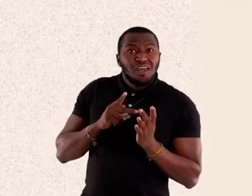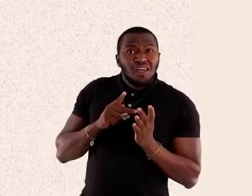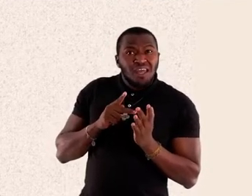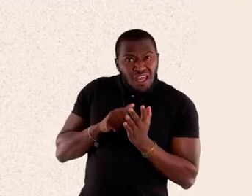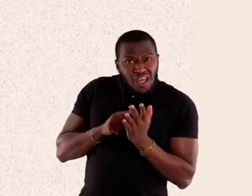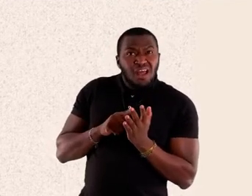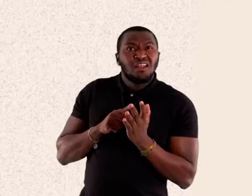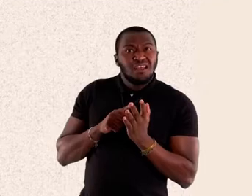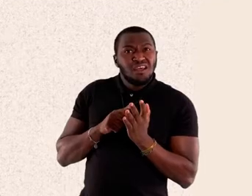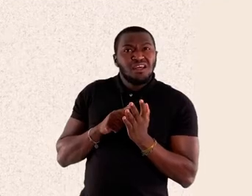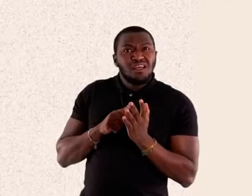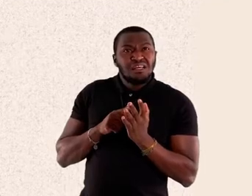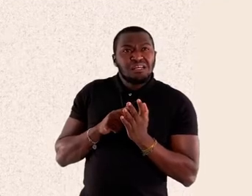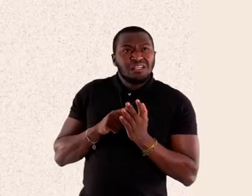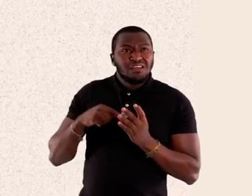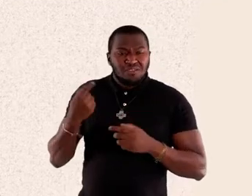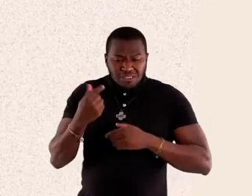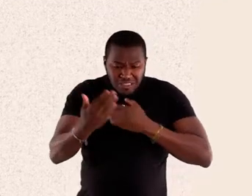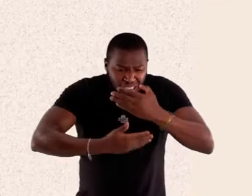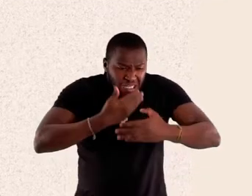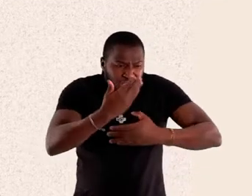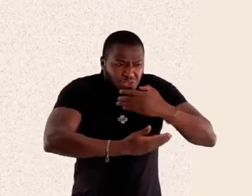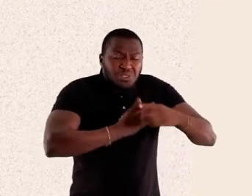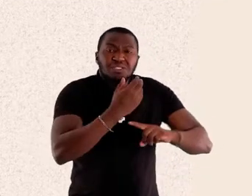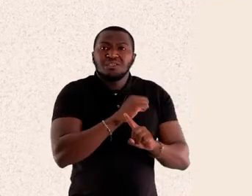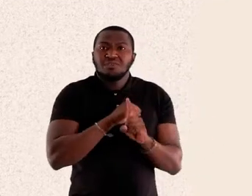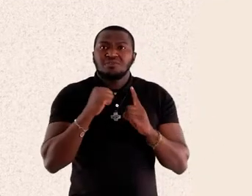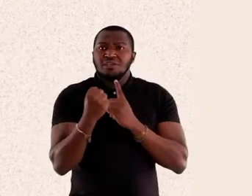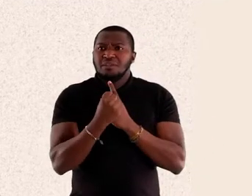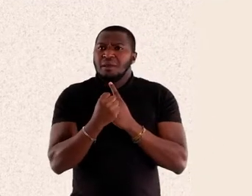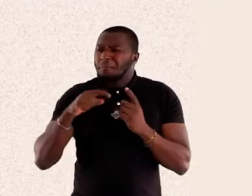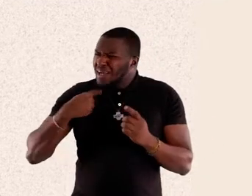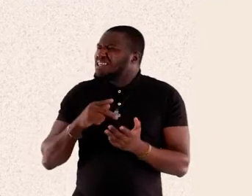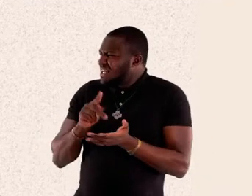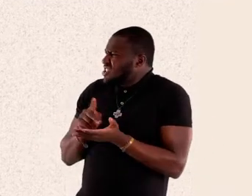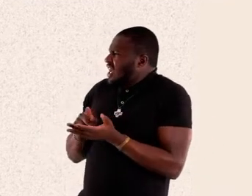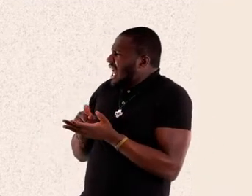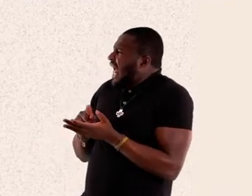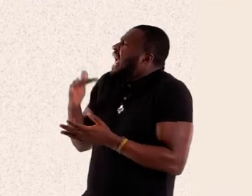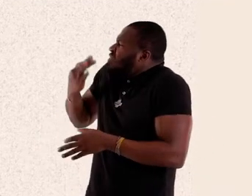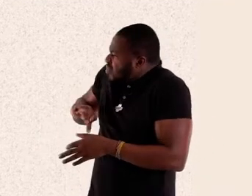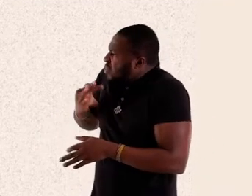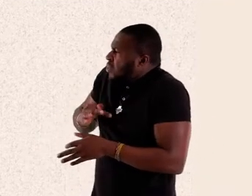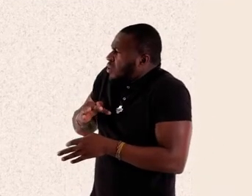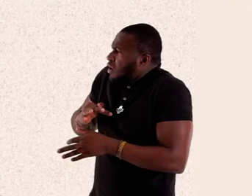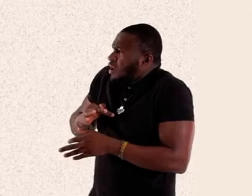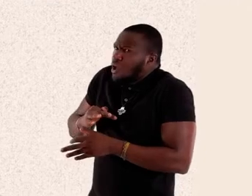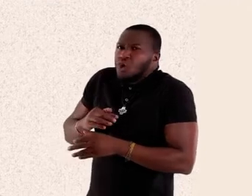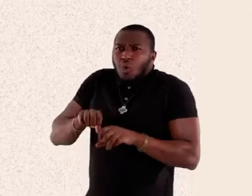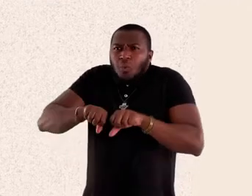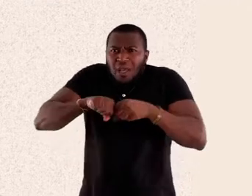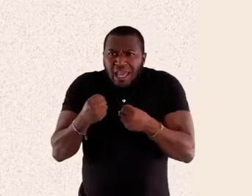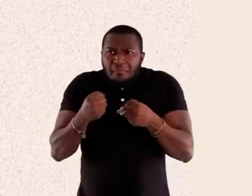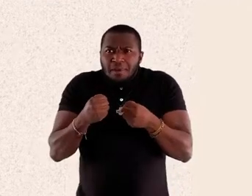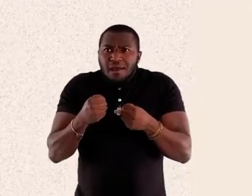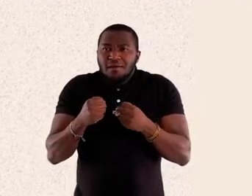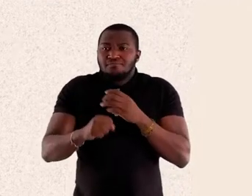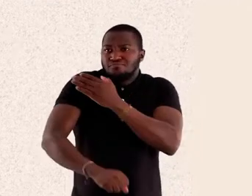dor social a gente sente dor mesmo você tá falando de dor da dor de quebrar a perna é